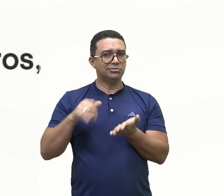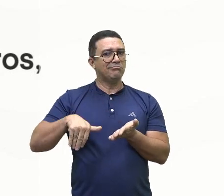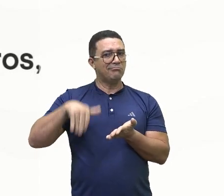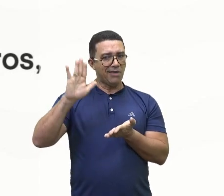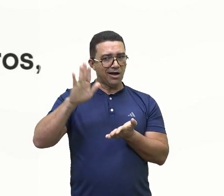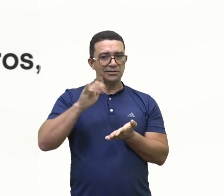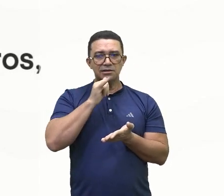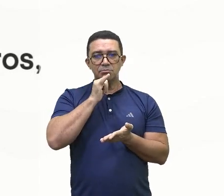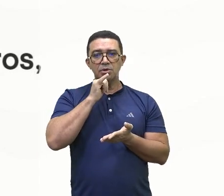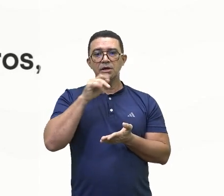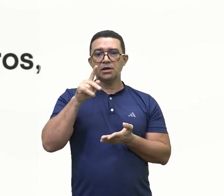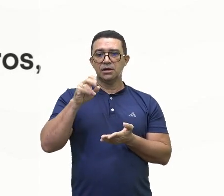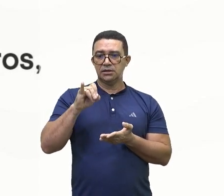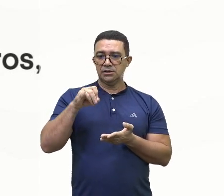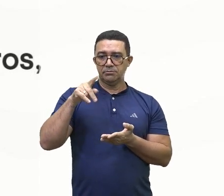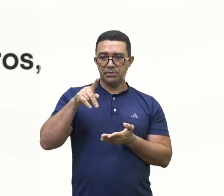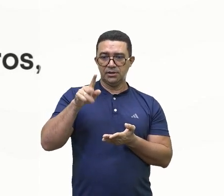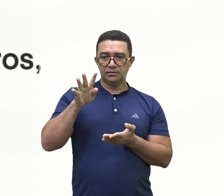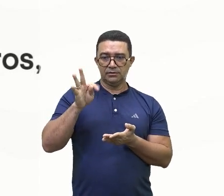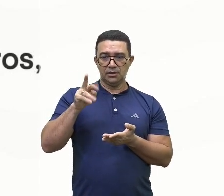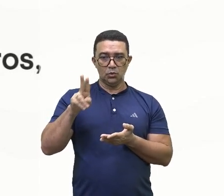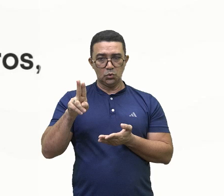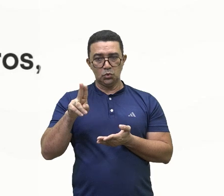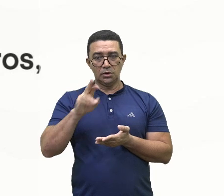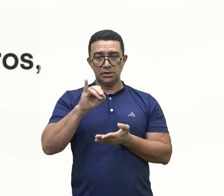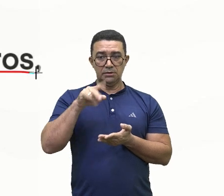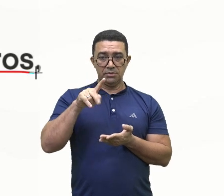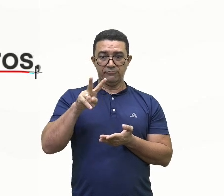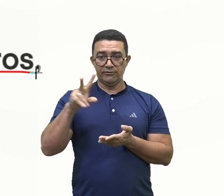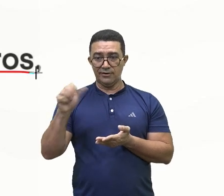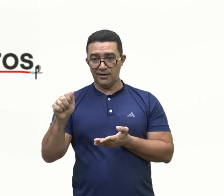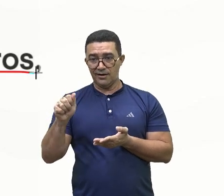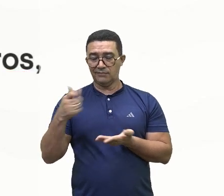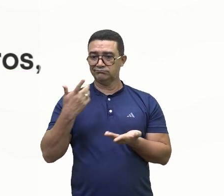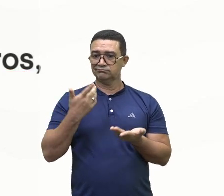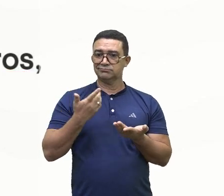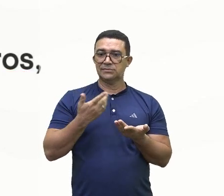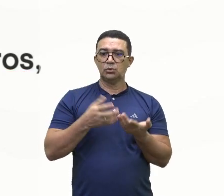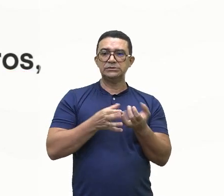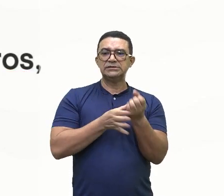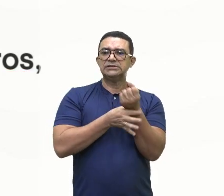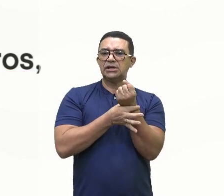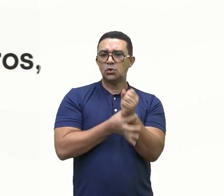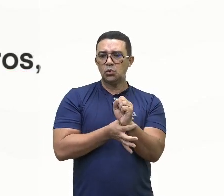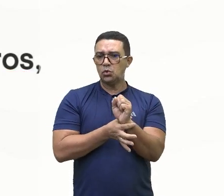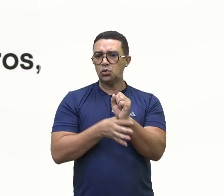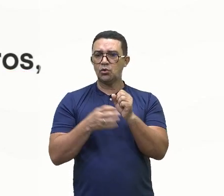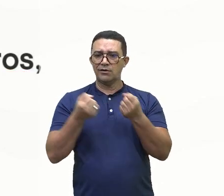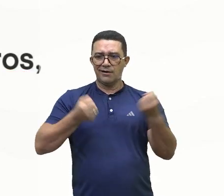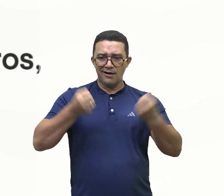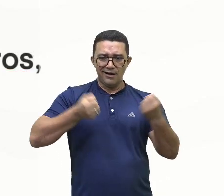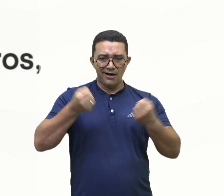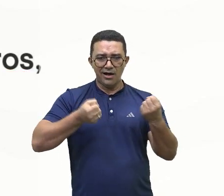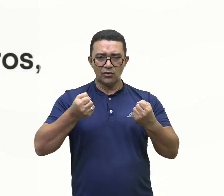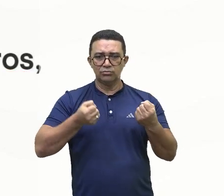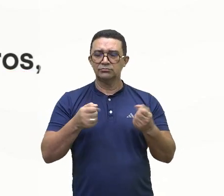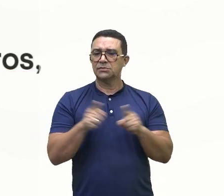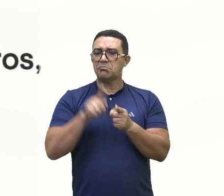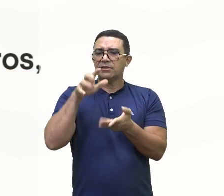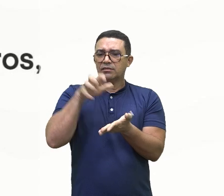o IPTU, o IPVA, seguros, principalmente seguro do carro,